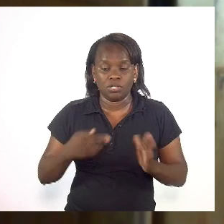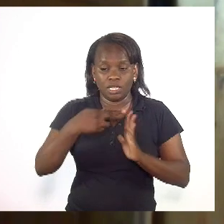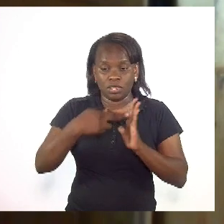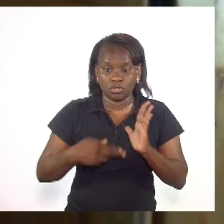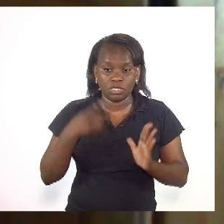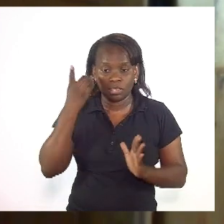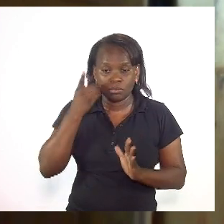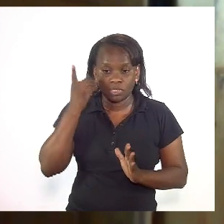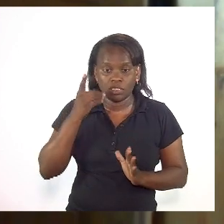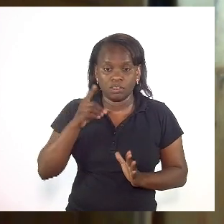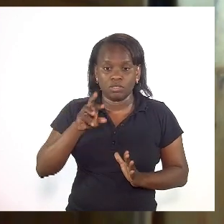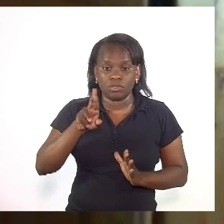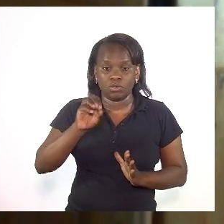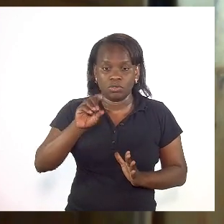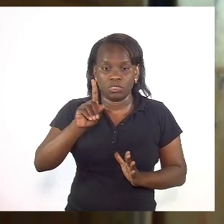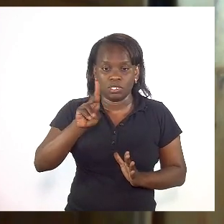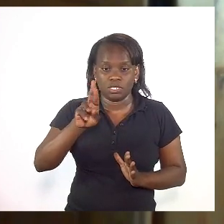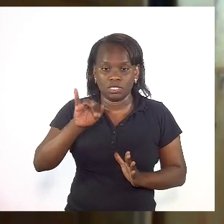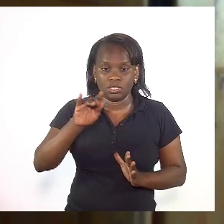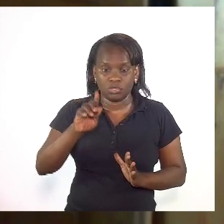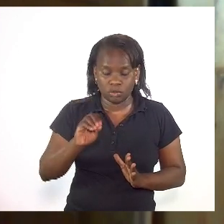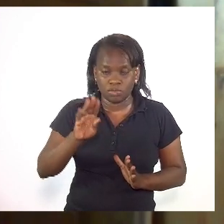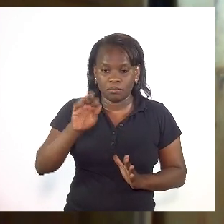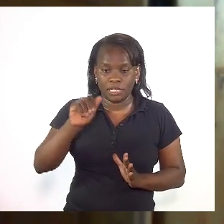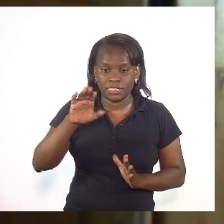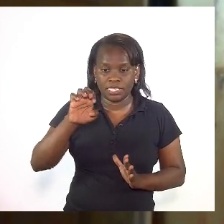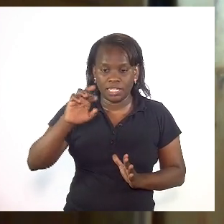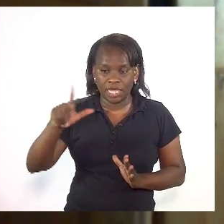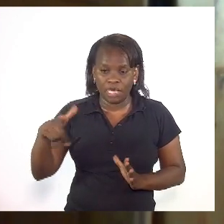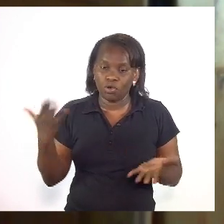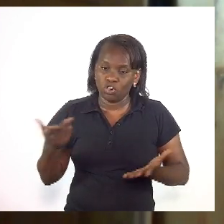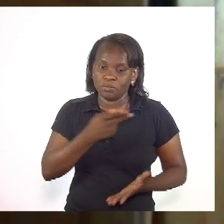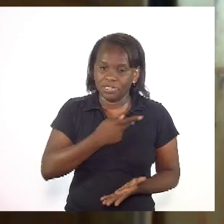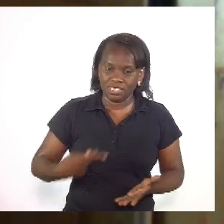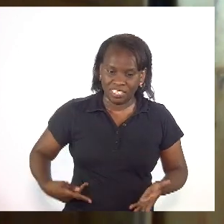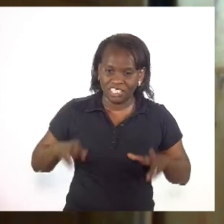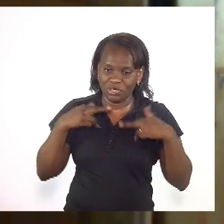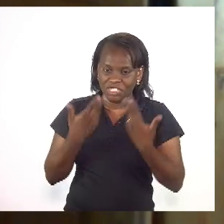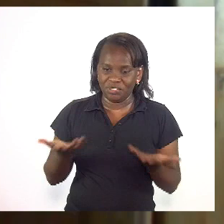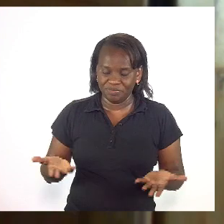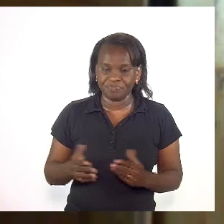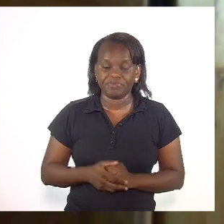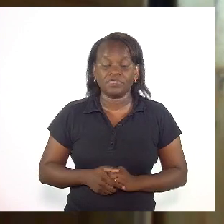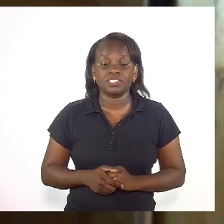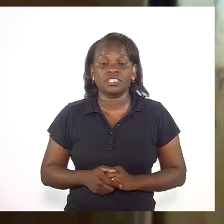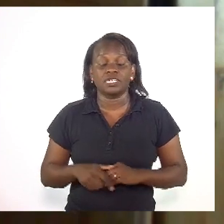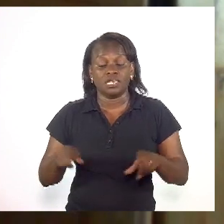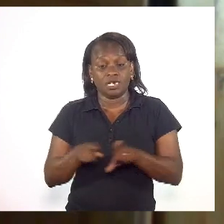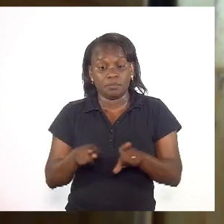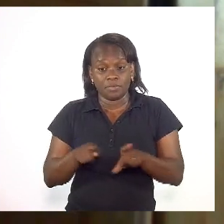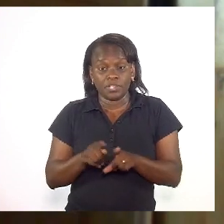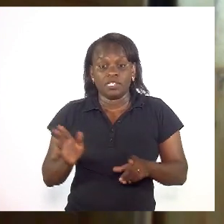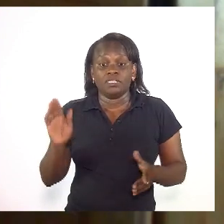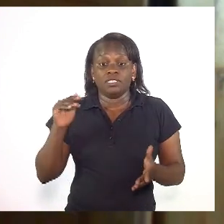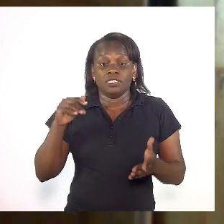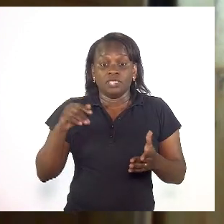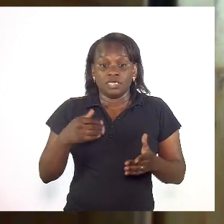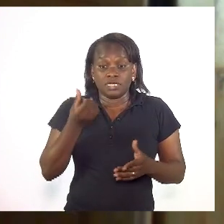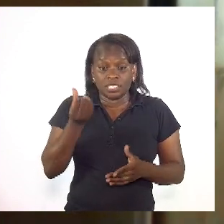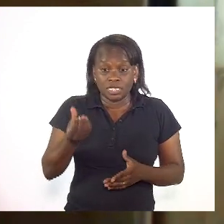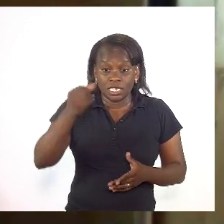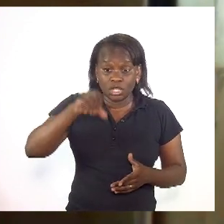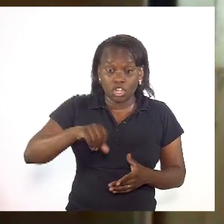relator, deputado Rodrigo Bacelar, que hoje preside essa sessão. E, finalmente, os